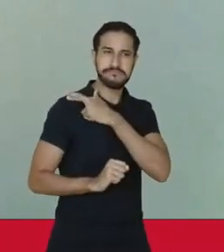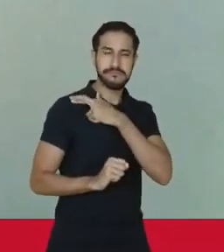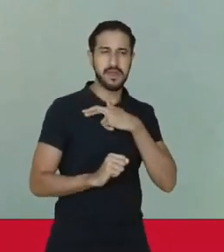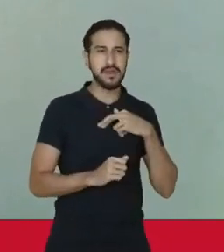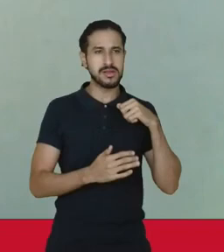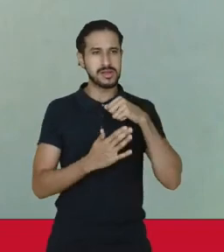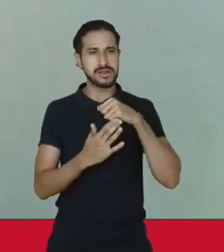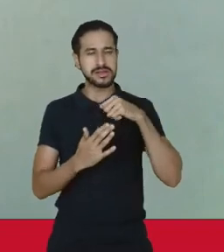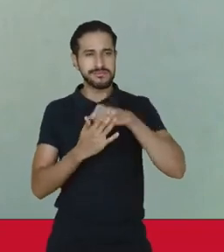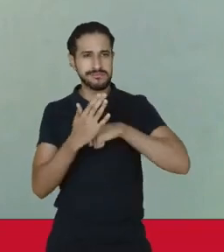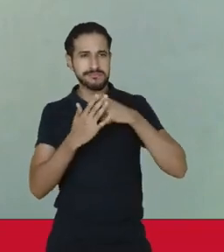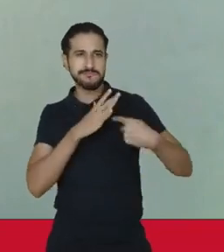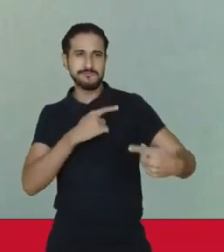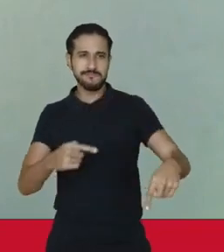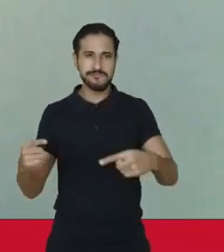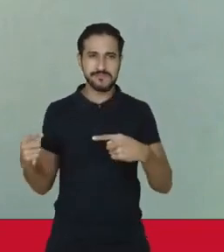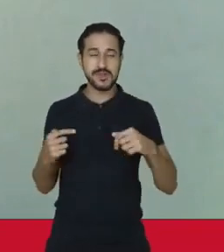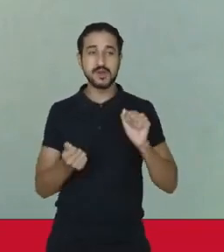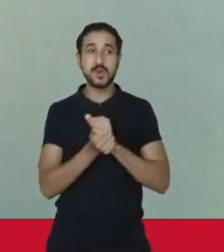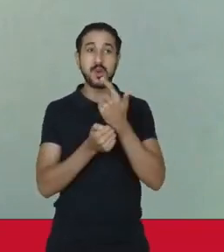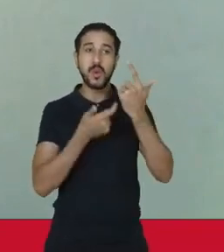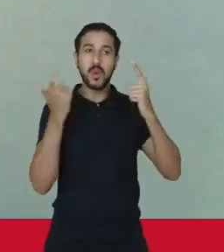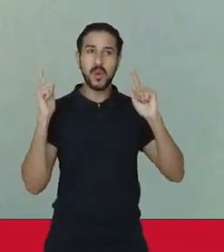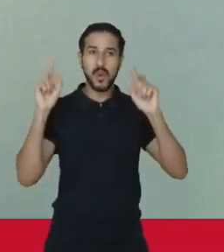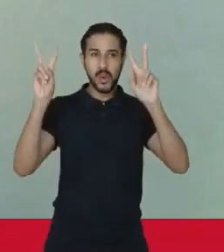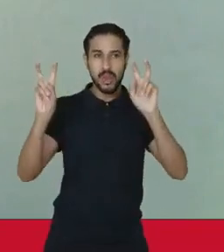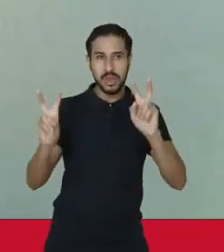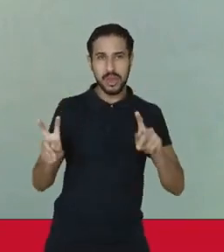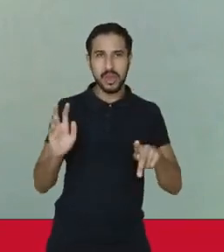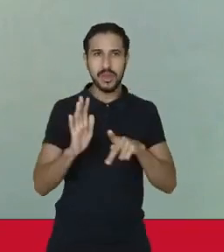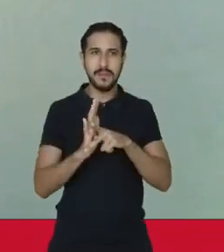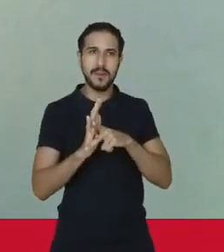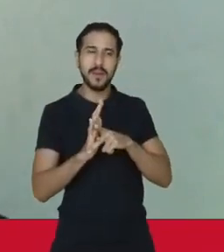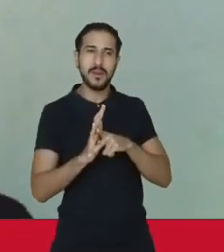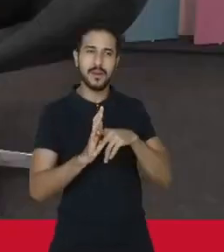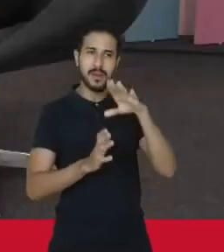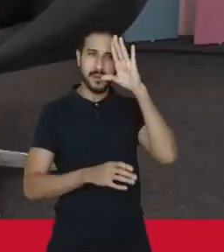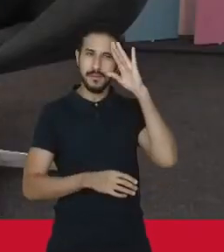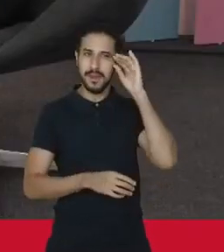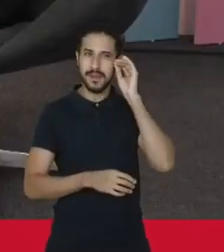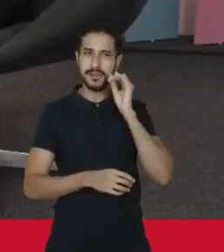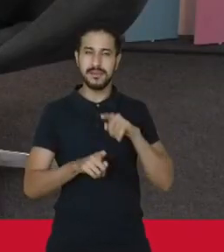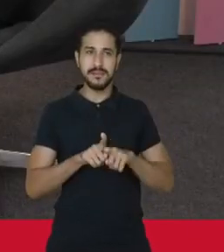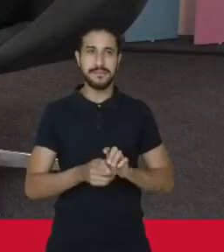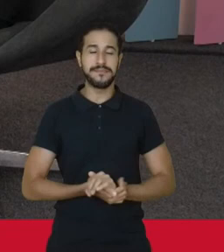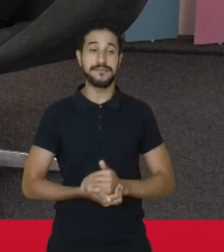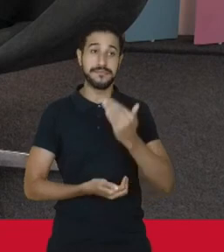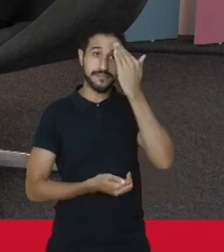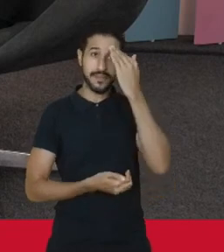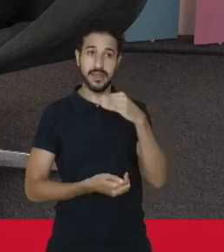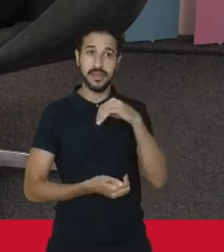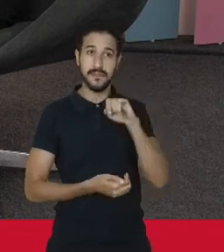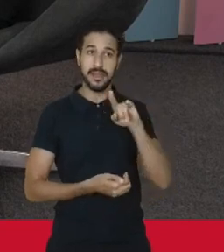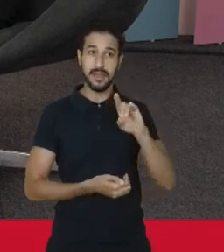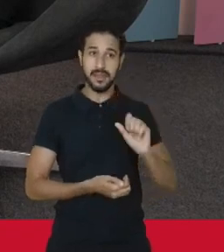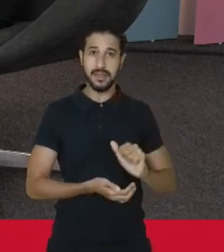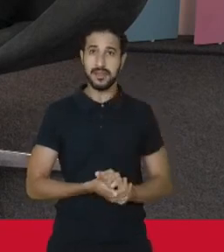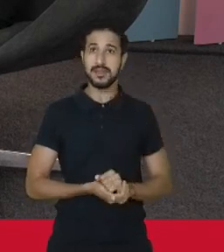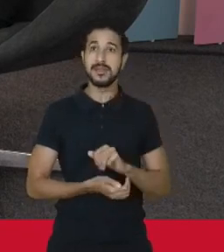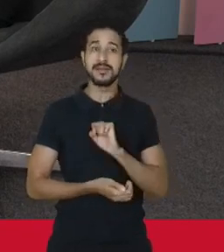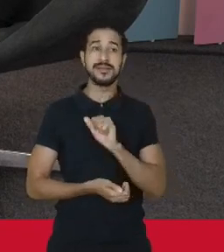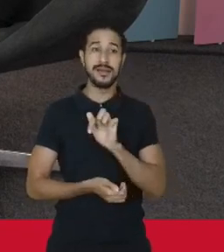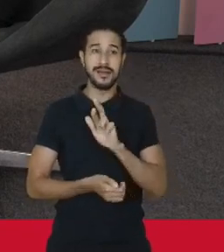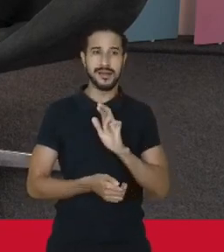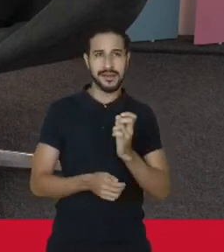essa pauta juntamente com as outras pautas marxistas. Obrigada, Amêndoa. Sara, eu